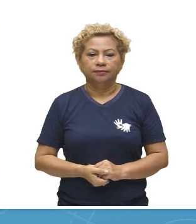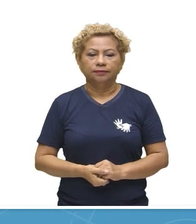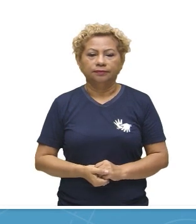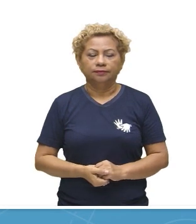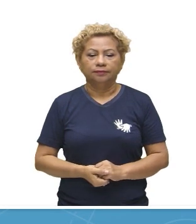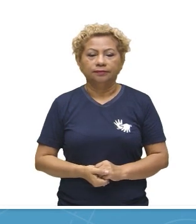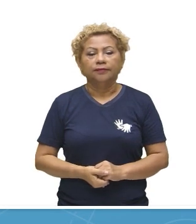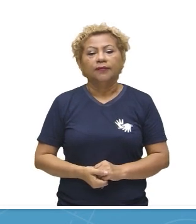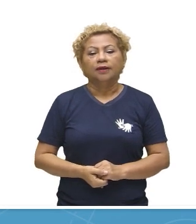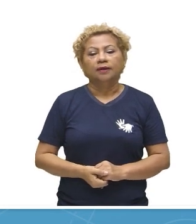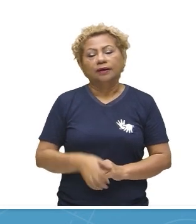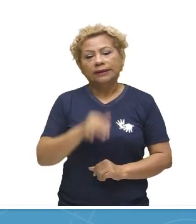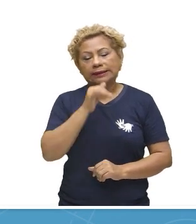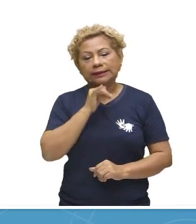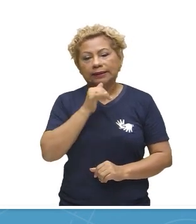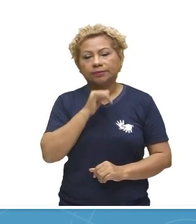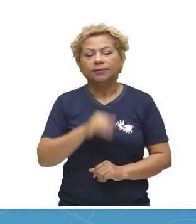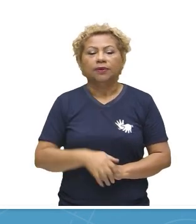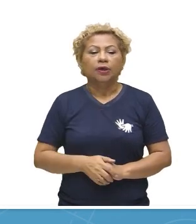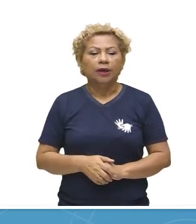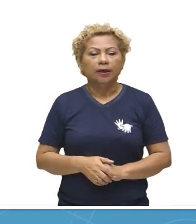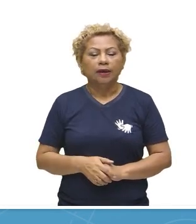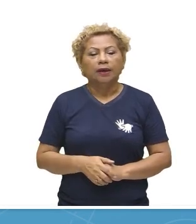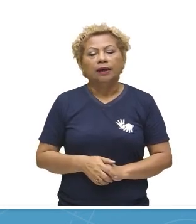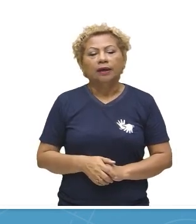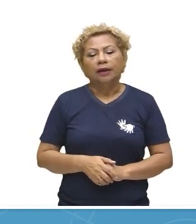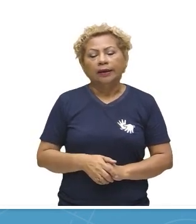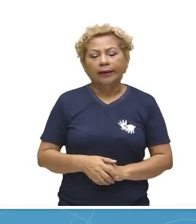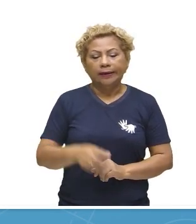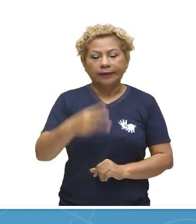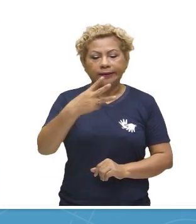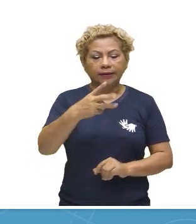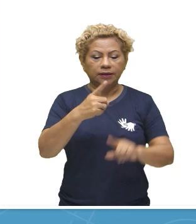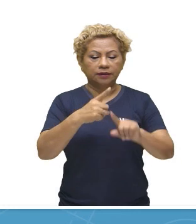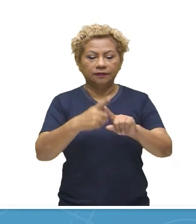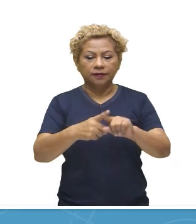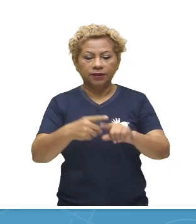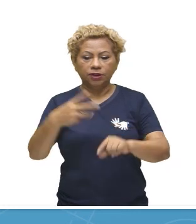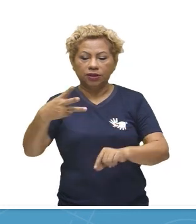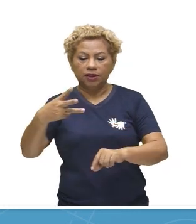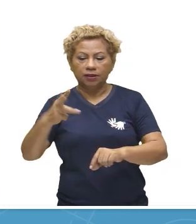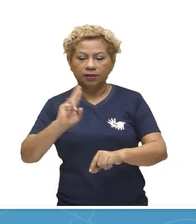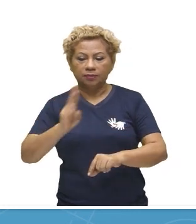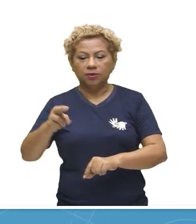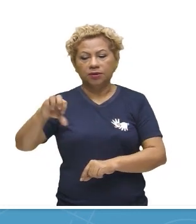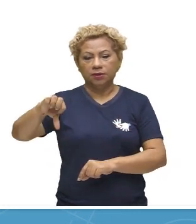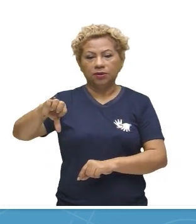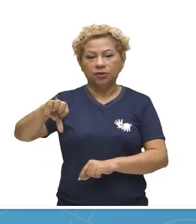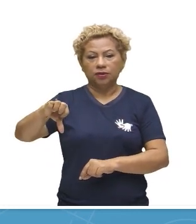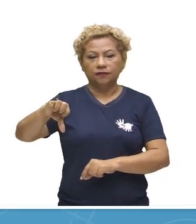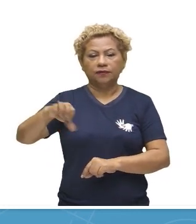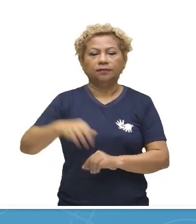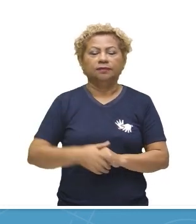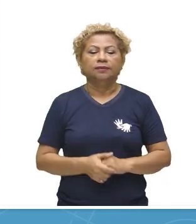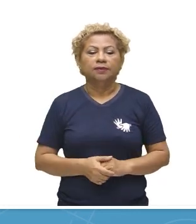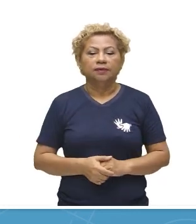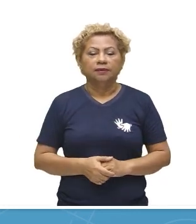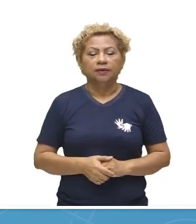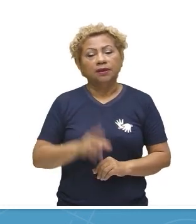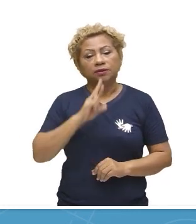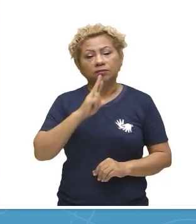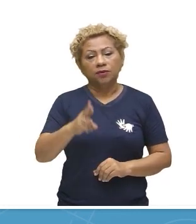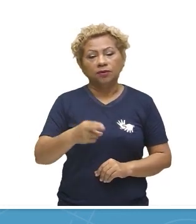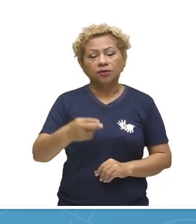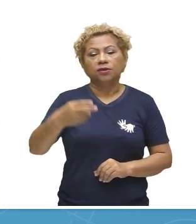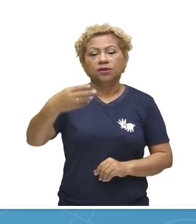de 9 vai ser 3. Por quê? Porque 3 vezes 3 é 9. A raiz quadrada de 49 vai